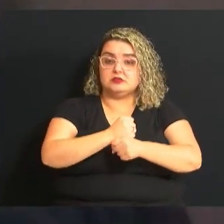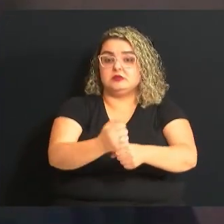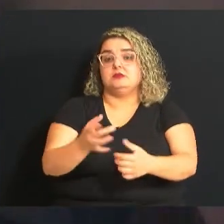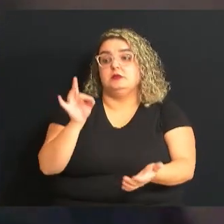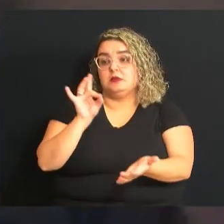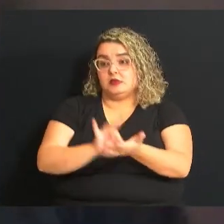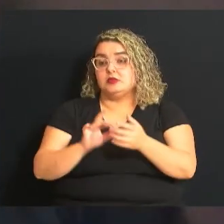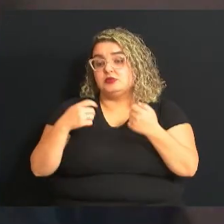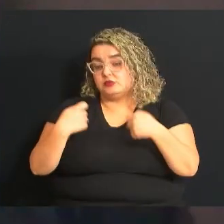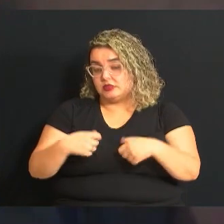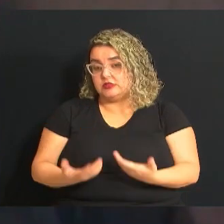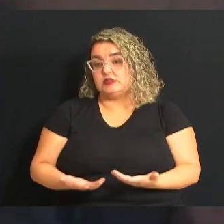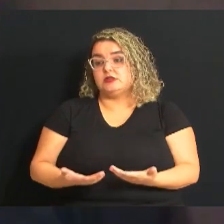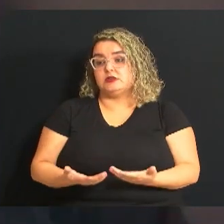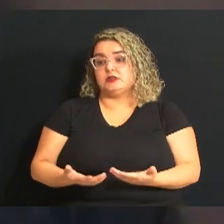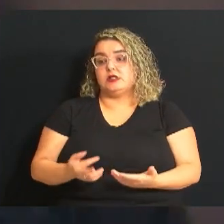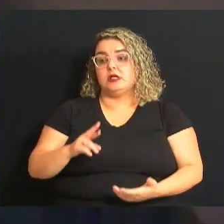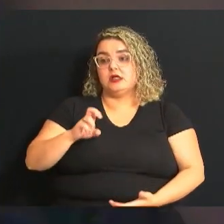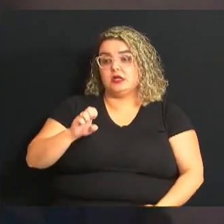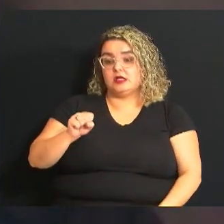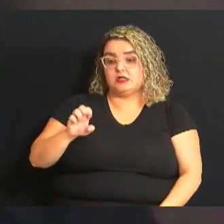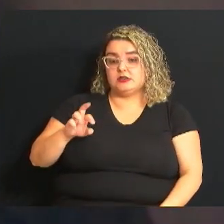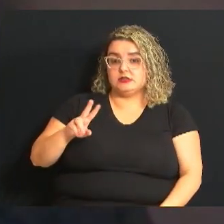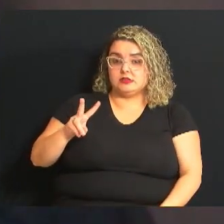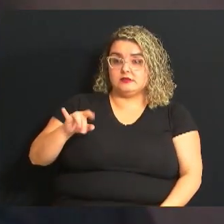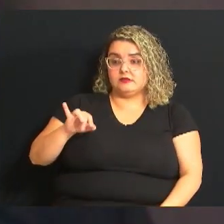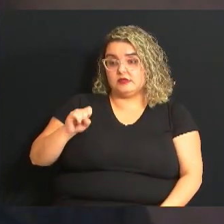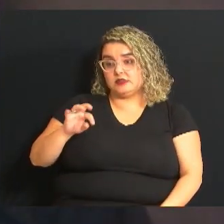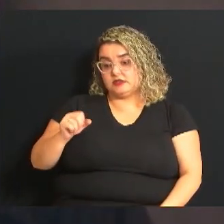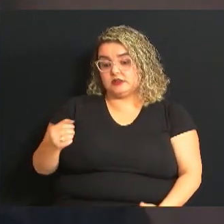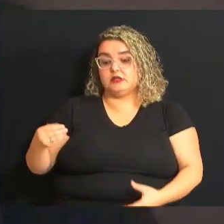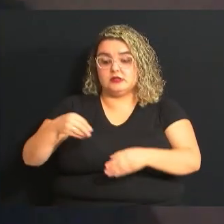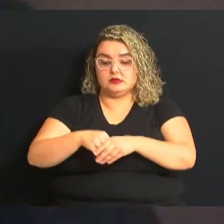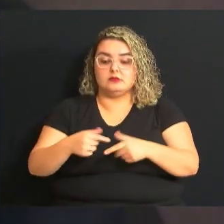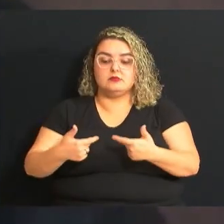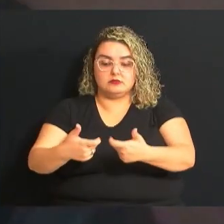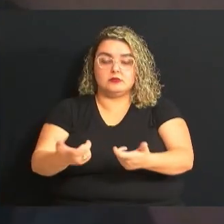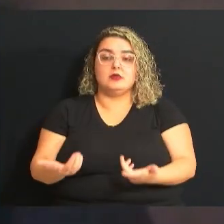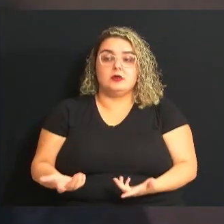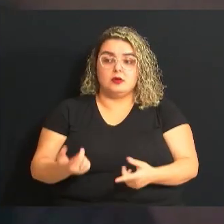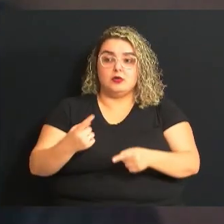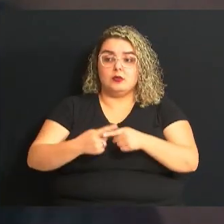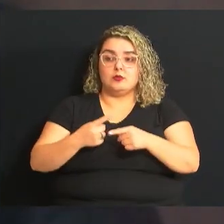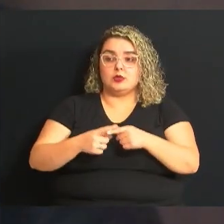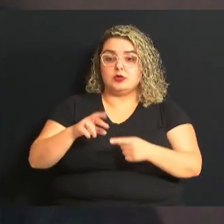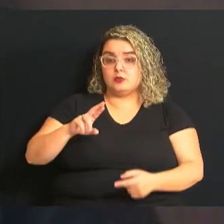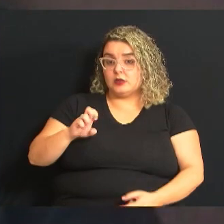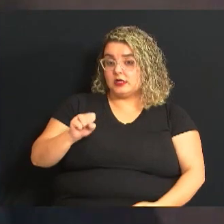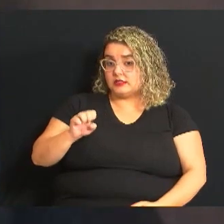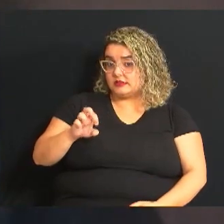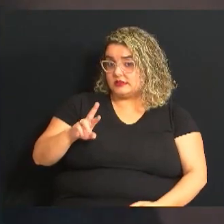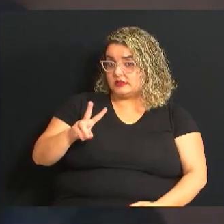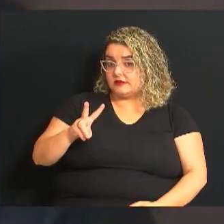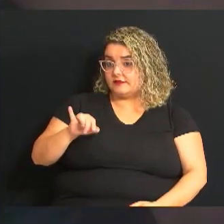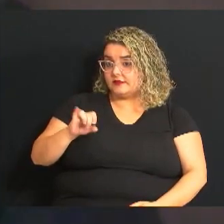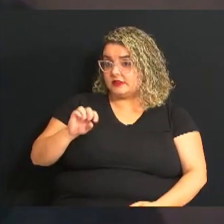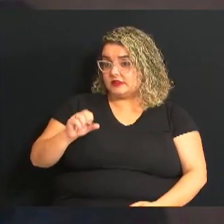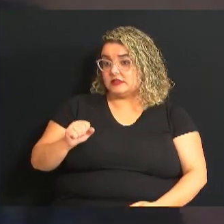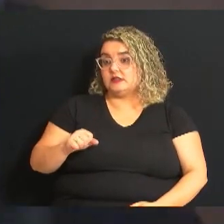chegar com uma receita pronta e falar você vai aplicar assim, porque isso não vai acontecer. O professor, o coordenador, ele tem que se